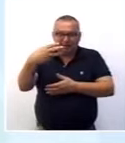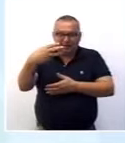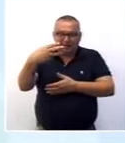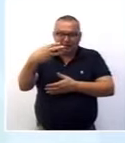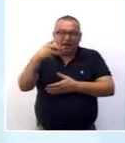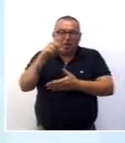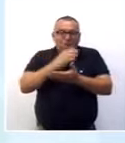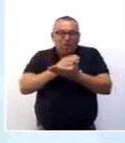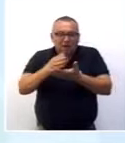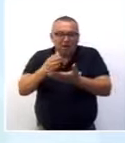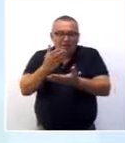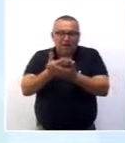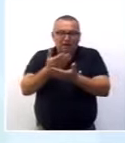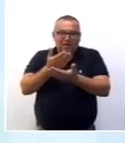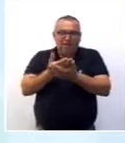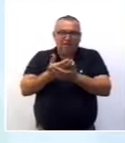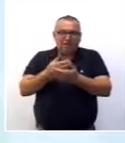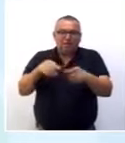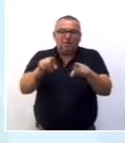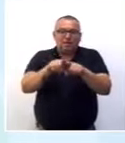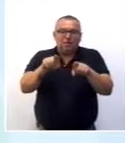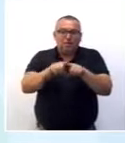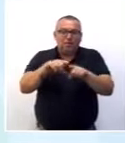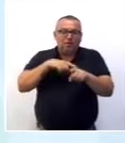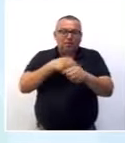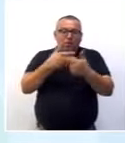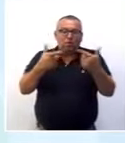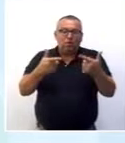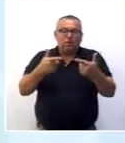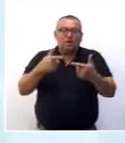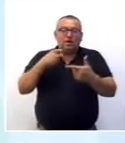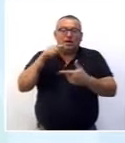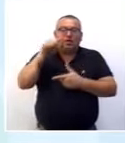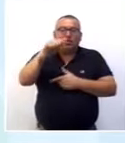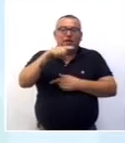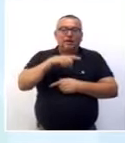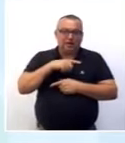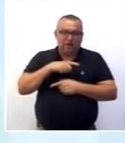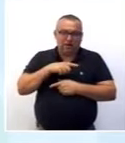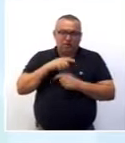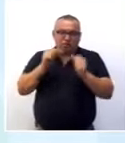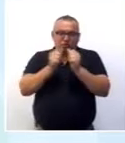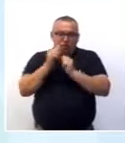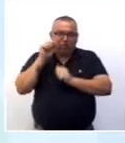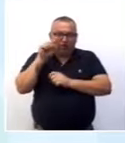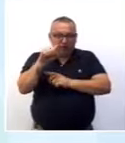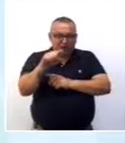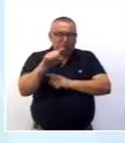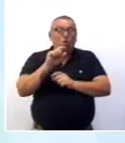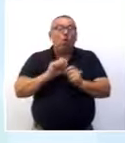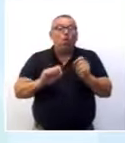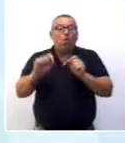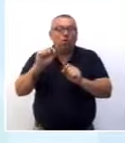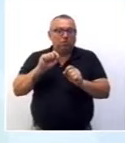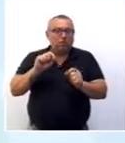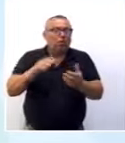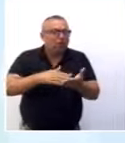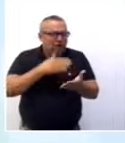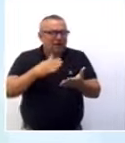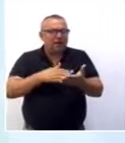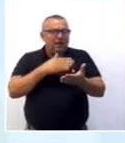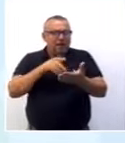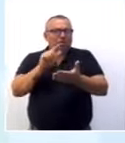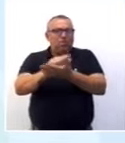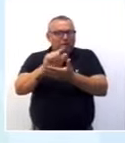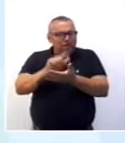dessa aula. Vou lembrar uma coisa também, é interessante que vocês tenham junto a vocês um caderno, né? Se é que